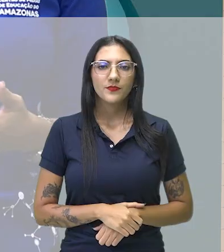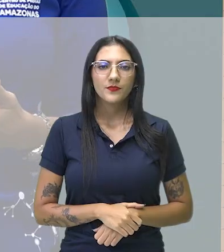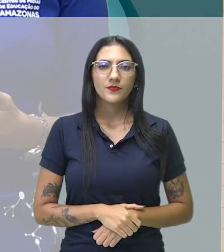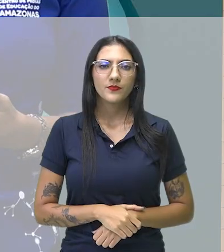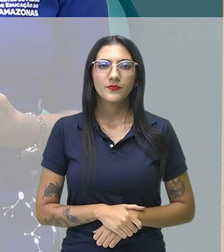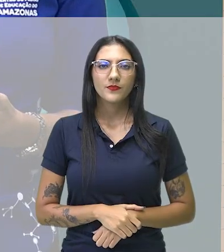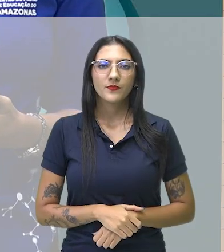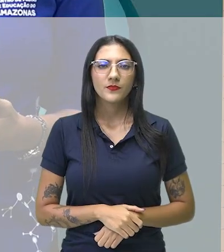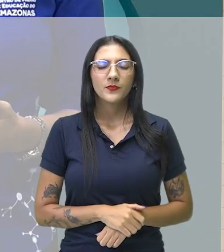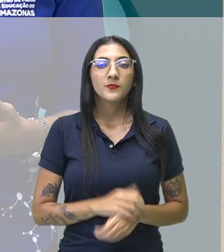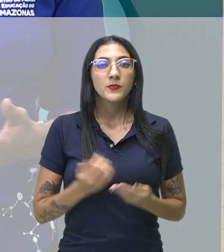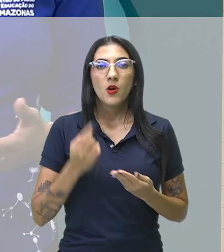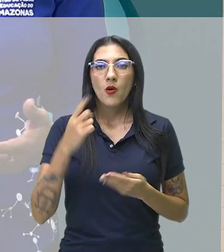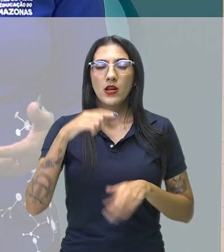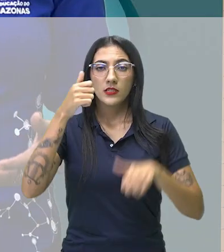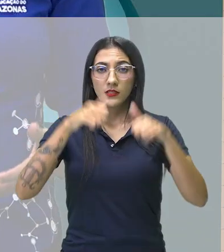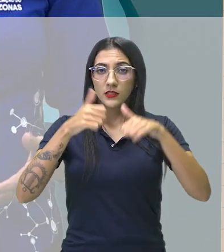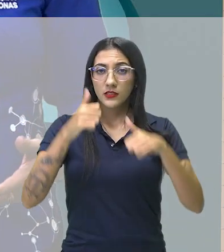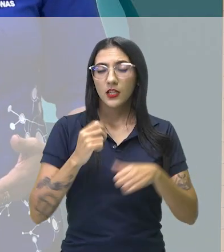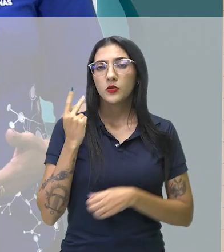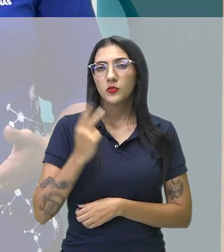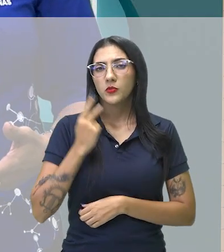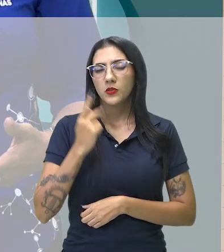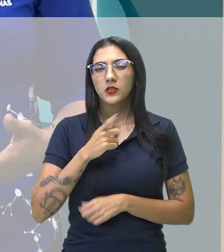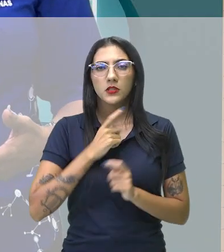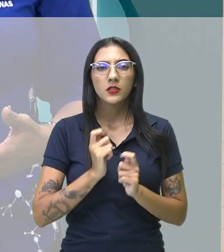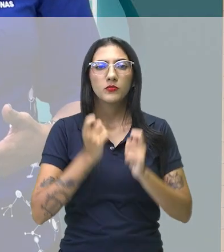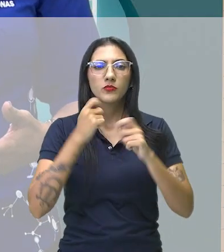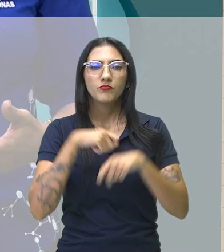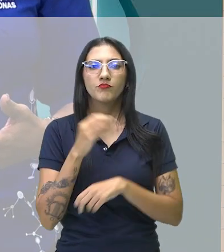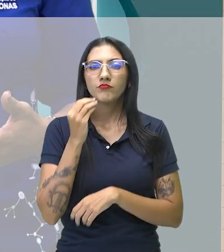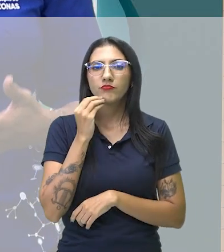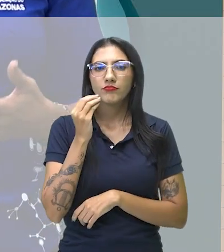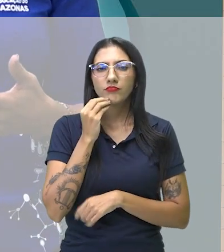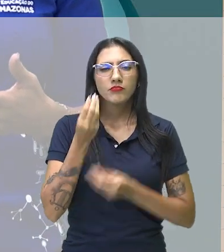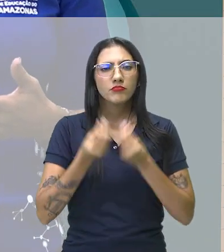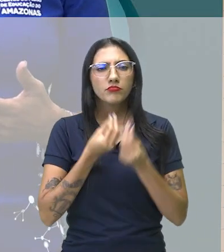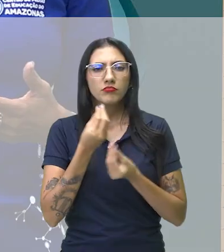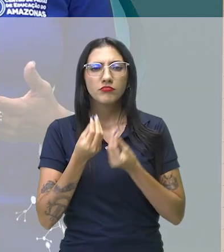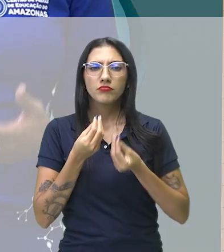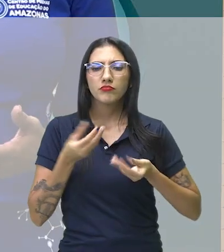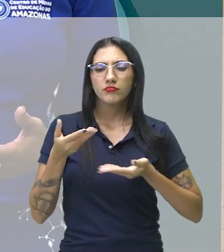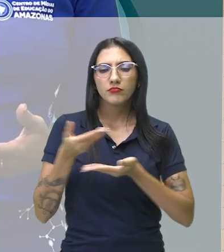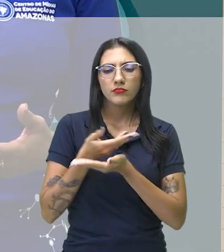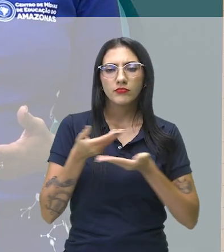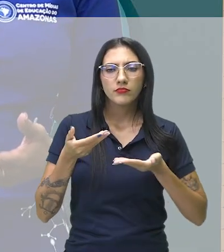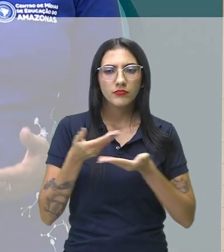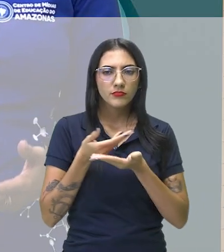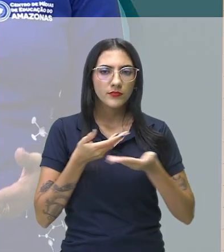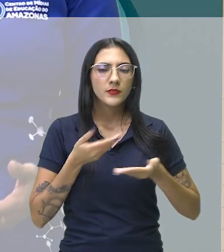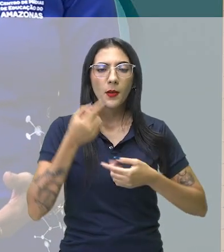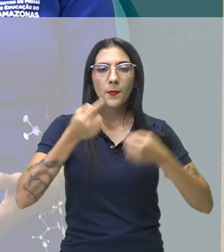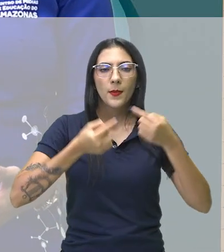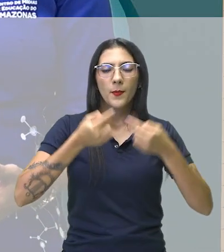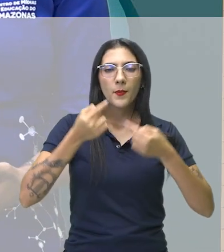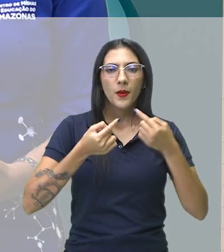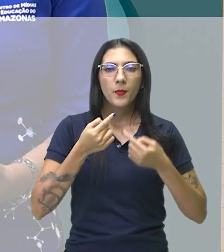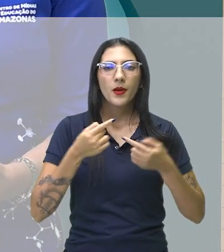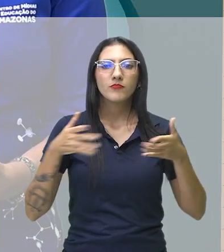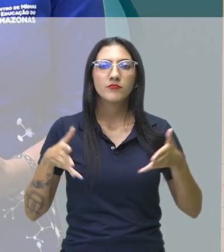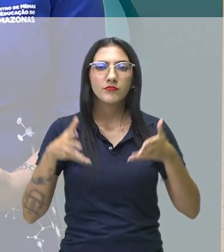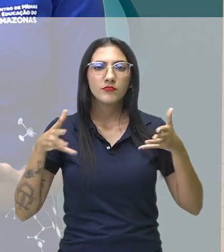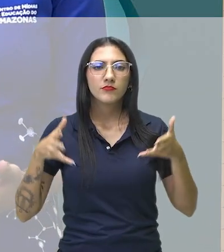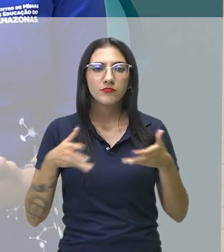análise política permite compreender como essas criações se relacionam com os debates contemporâneos, influenciam o modo